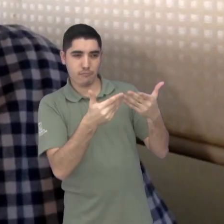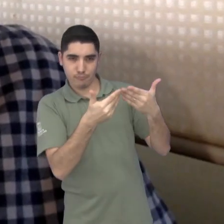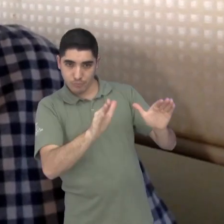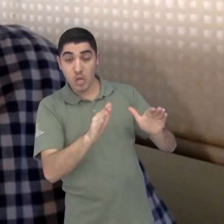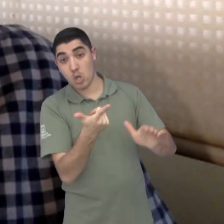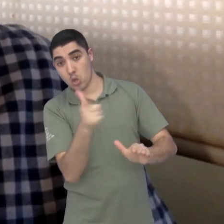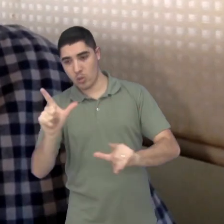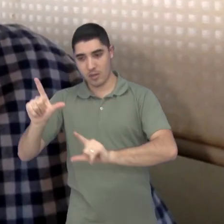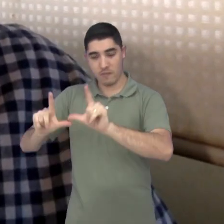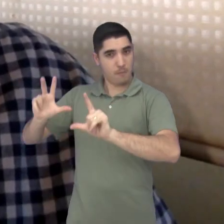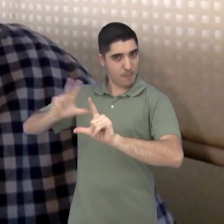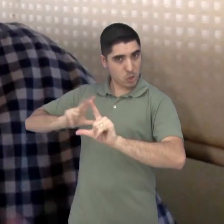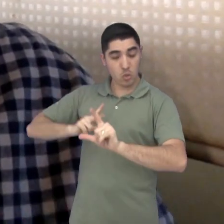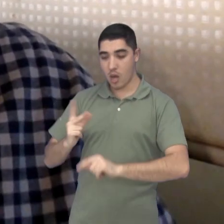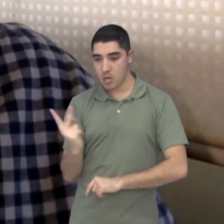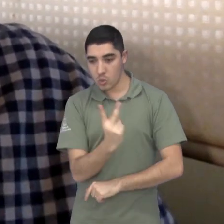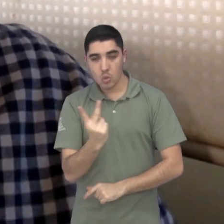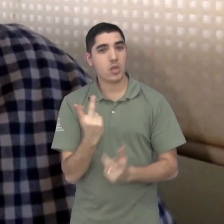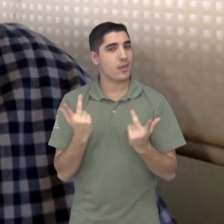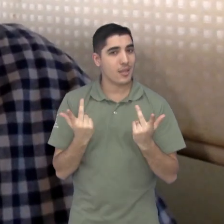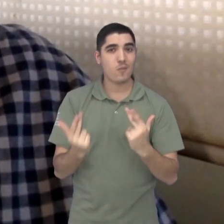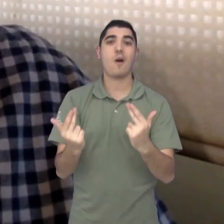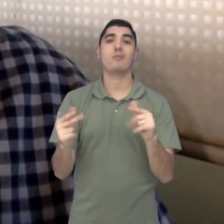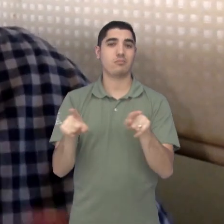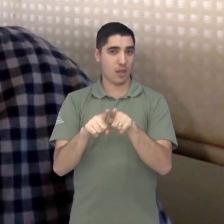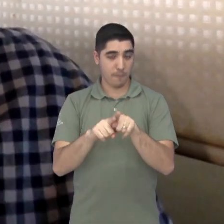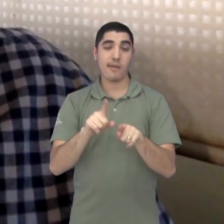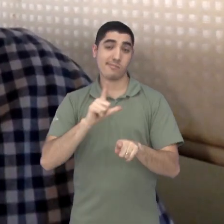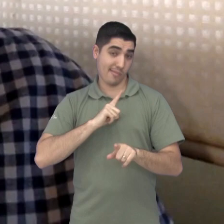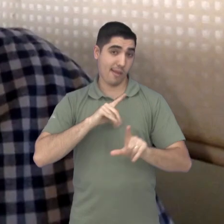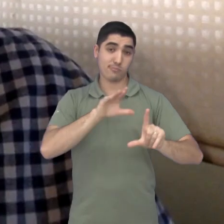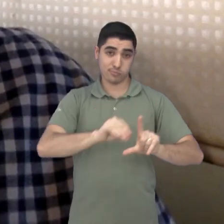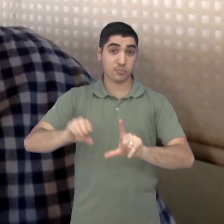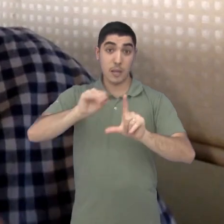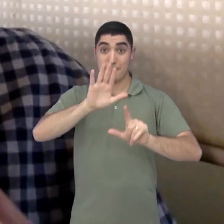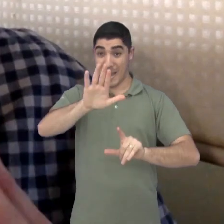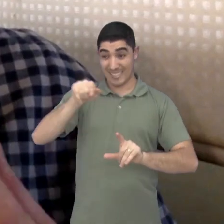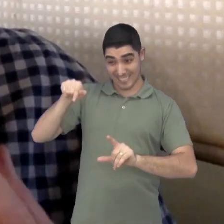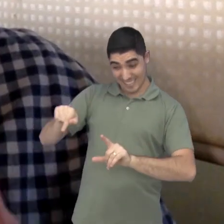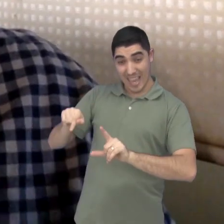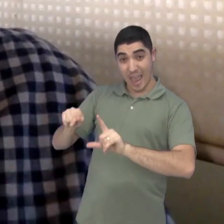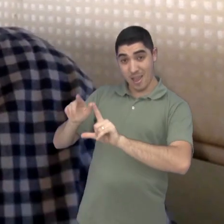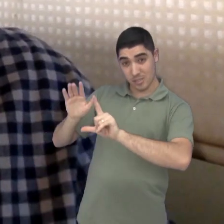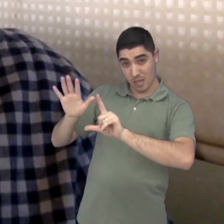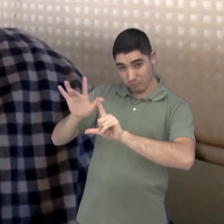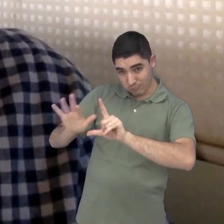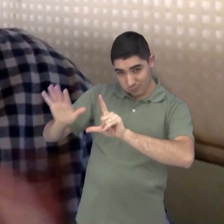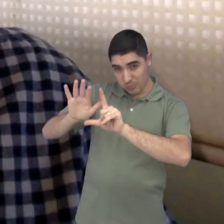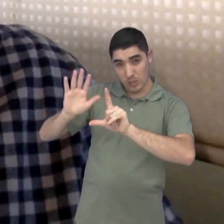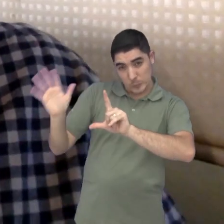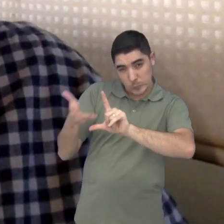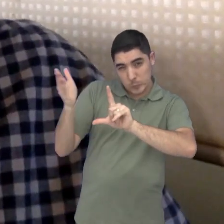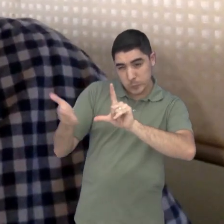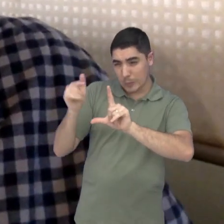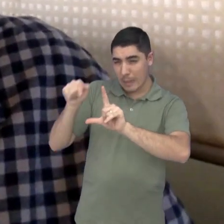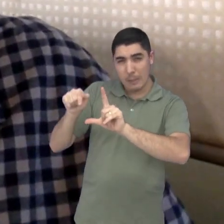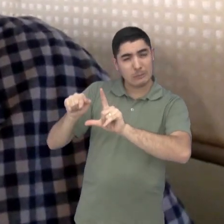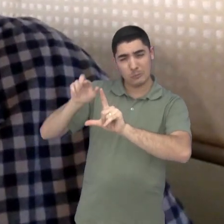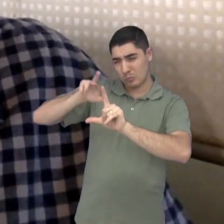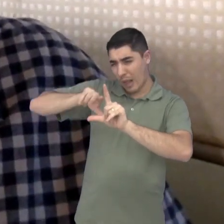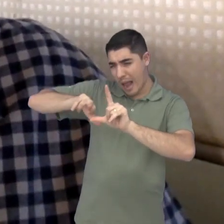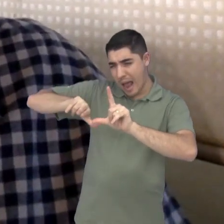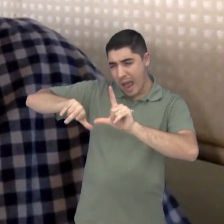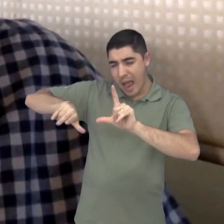ele ainda é grande, principalmente o canal a cabo, mas o streaming é gigante. Então, se dubla um volume